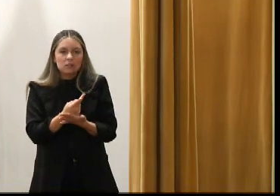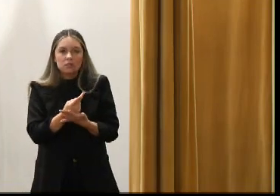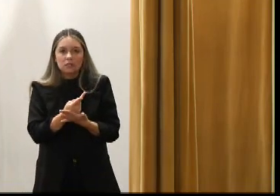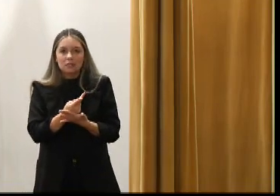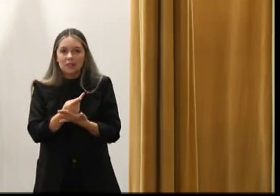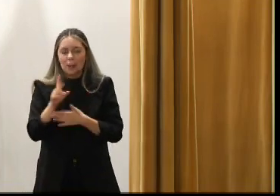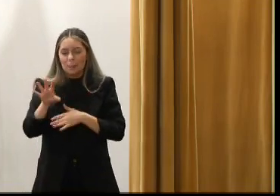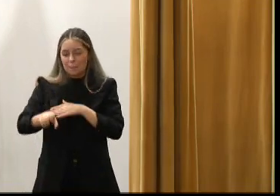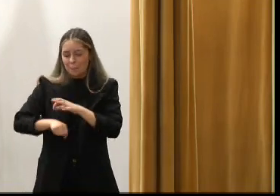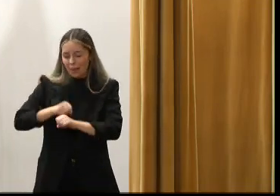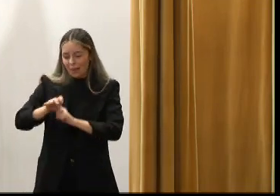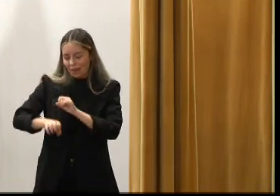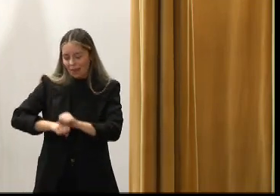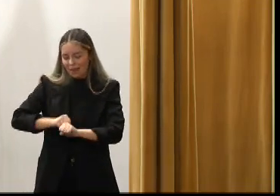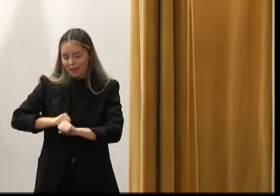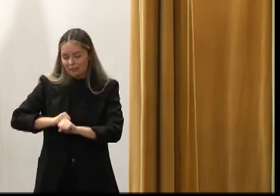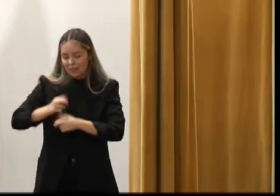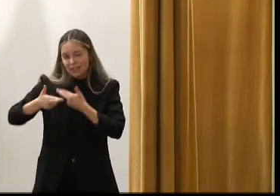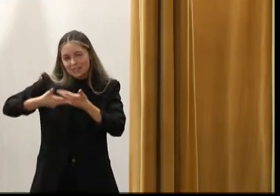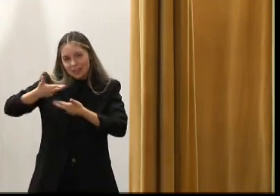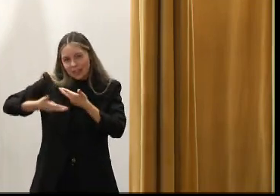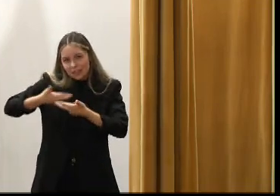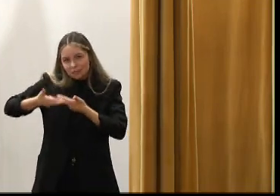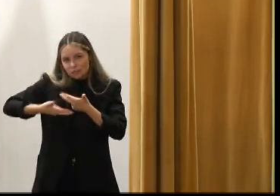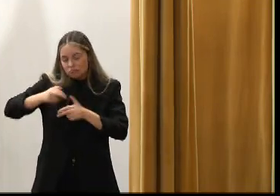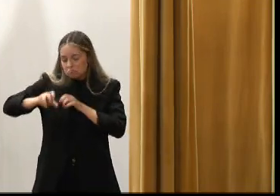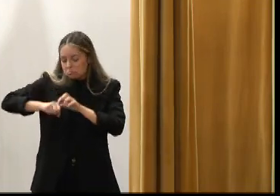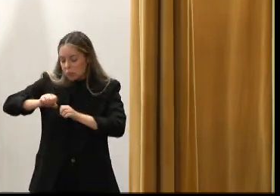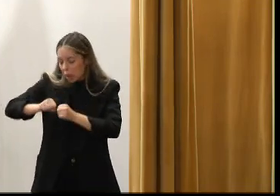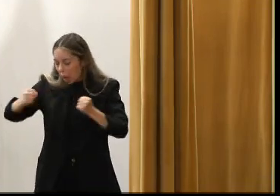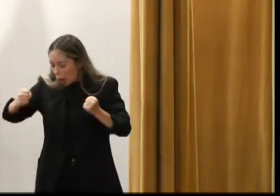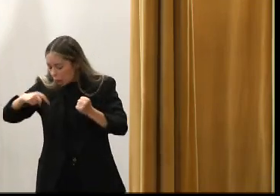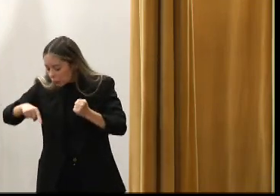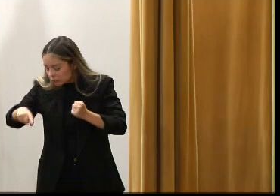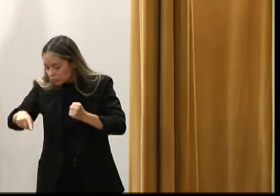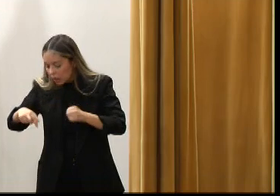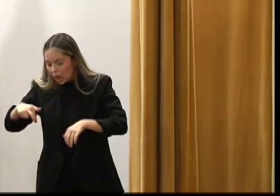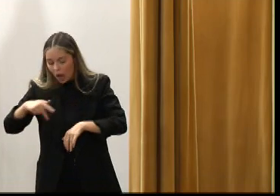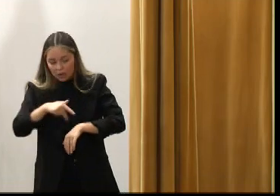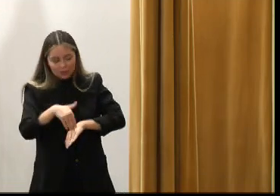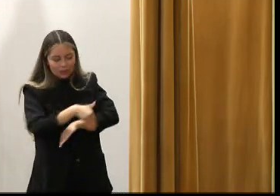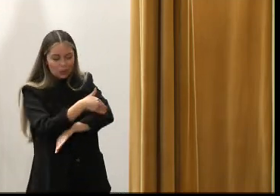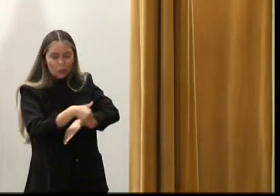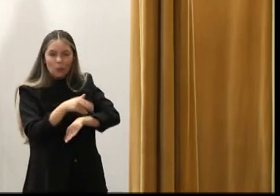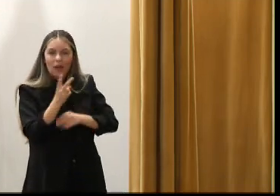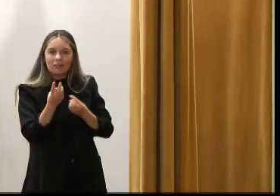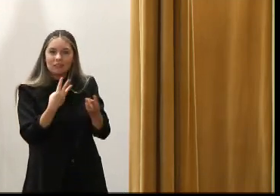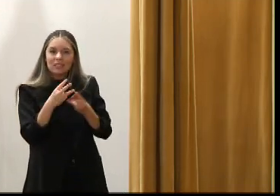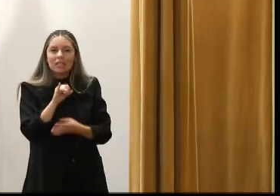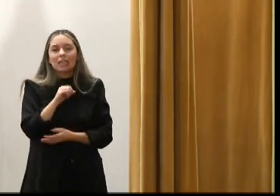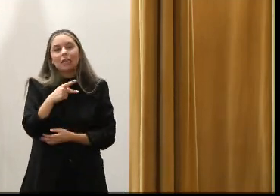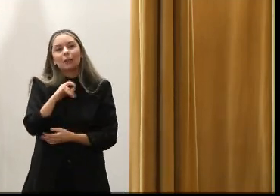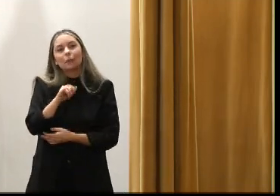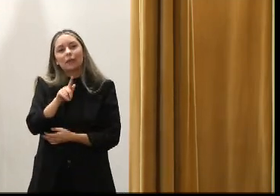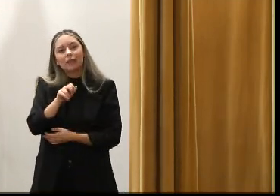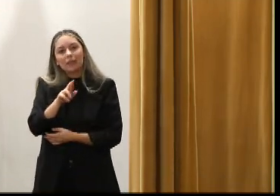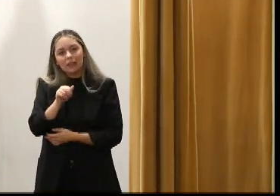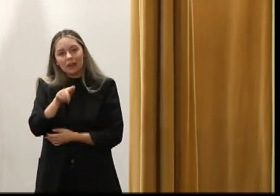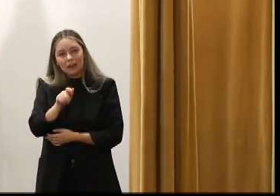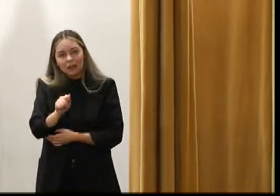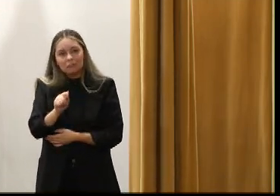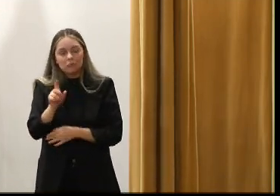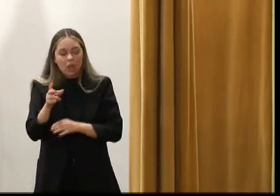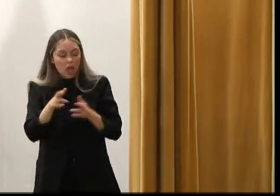um catador, pegava aqueles sacos, atravessava a Avenida Ipiranga, ia para o Arroio Dilúvio,